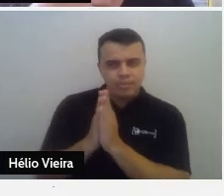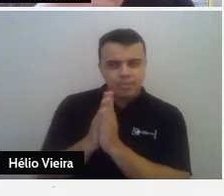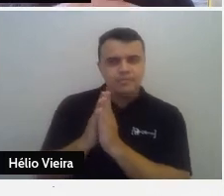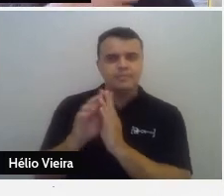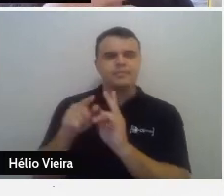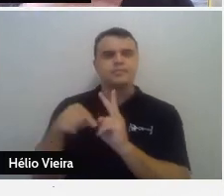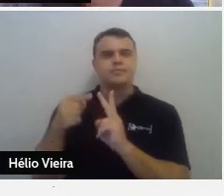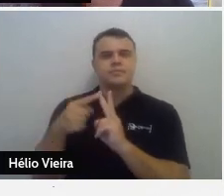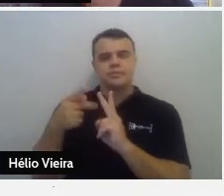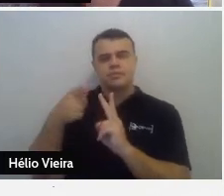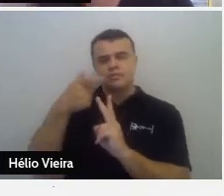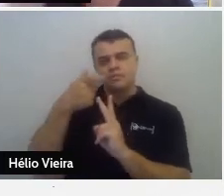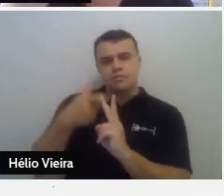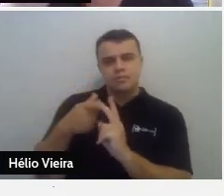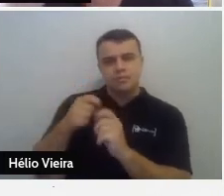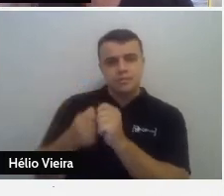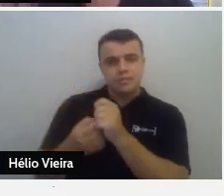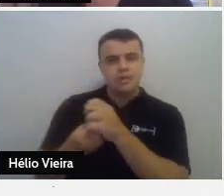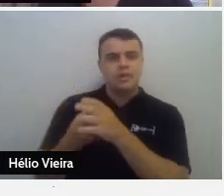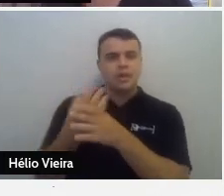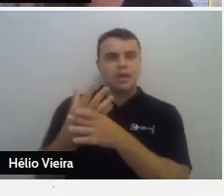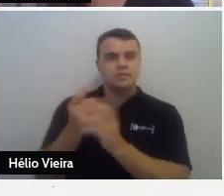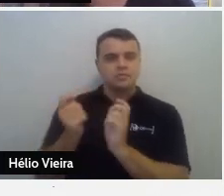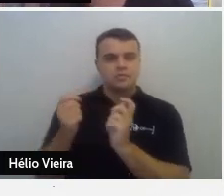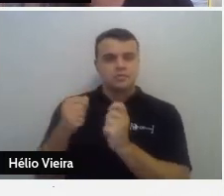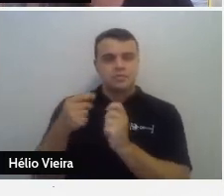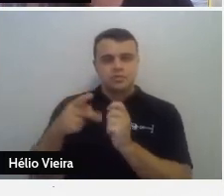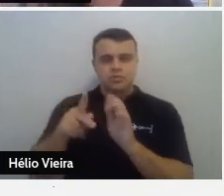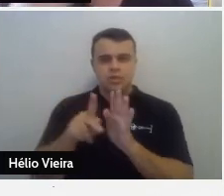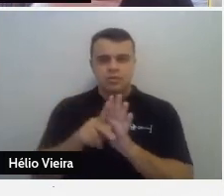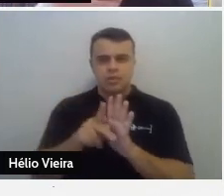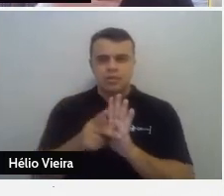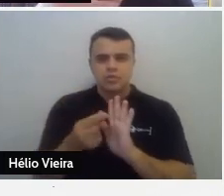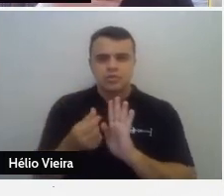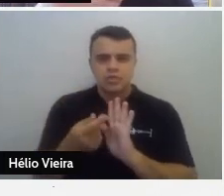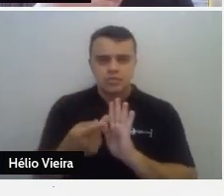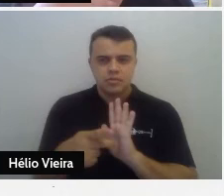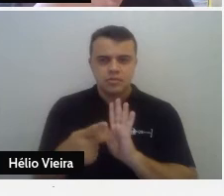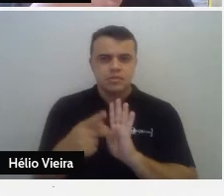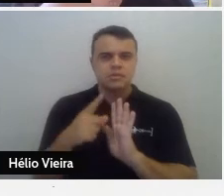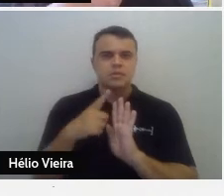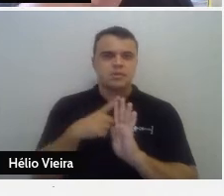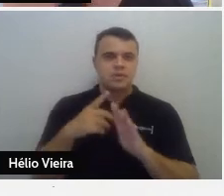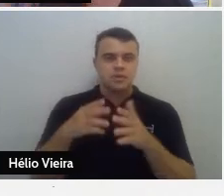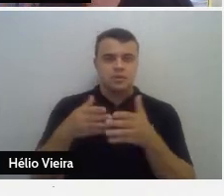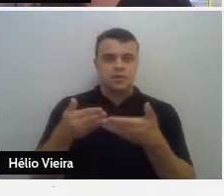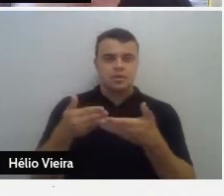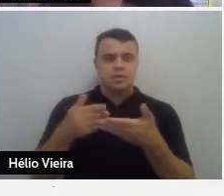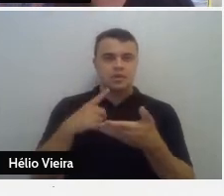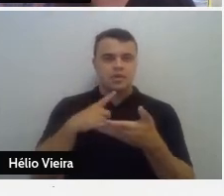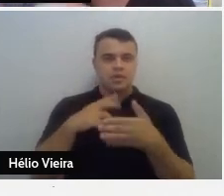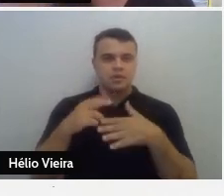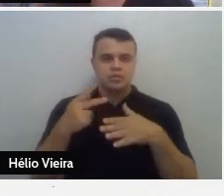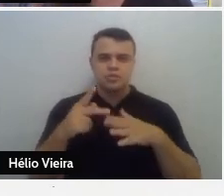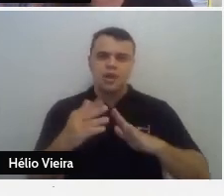criam seus personagens, têm sua própria moeda, então tem sua